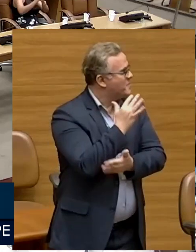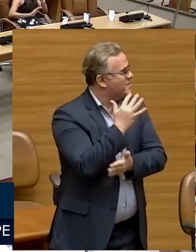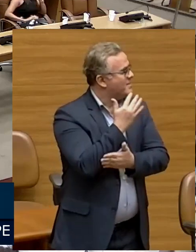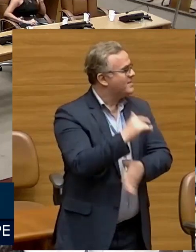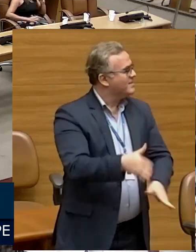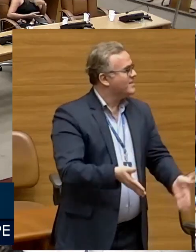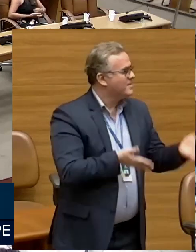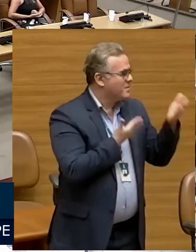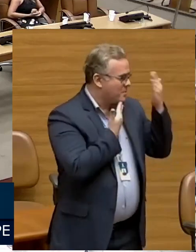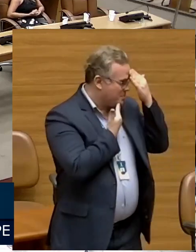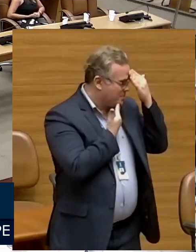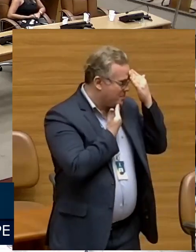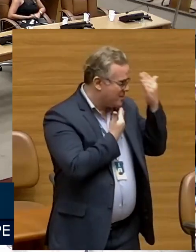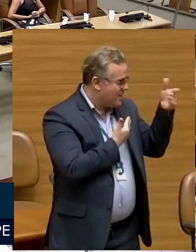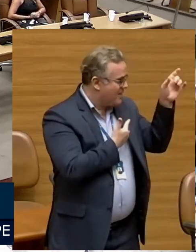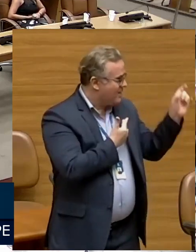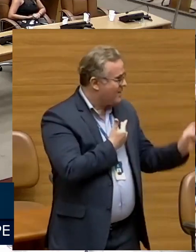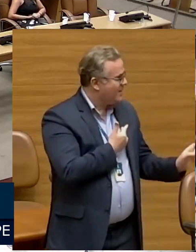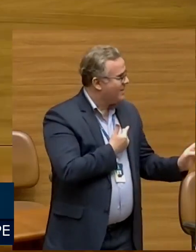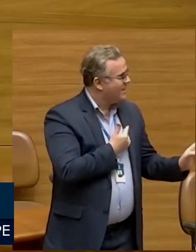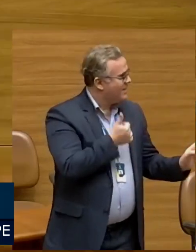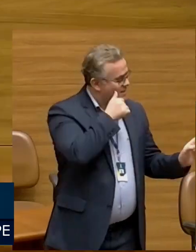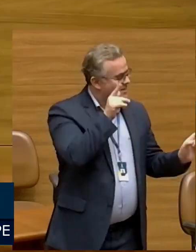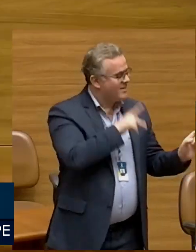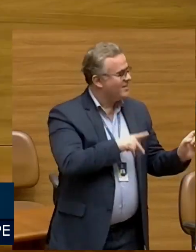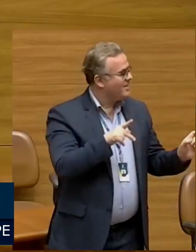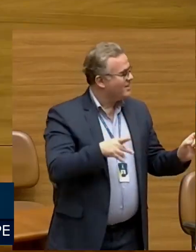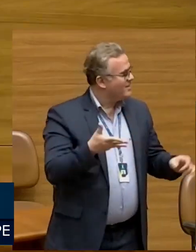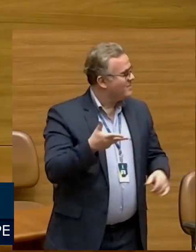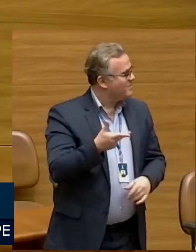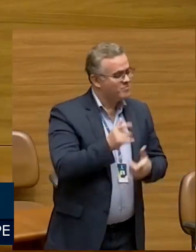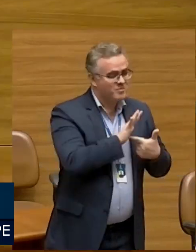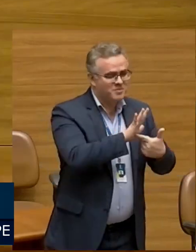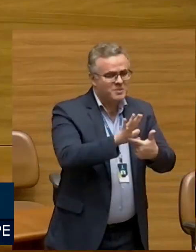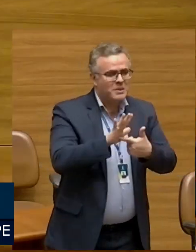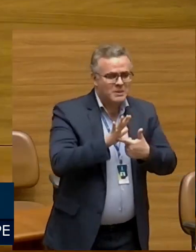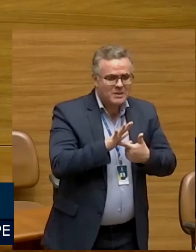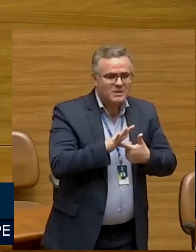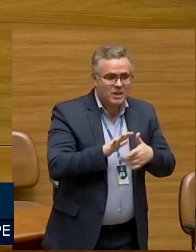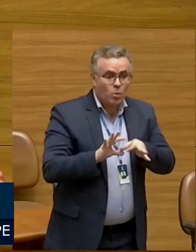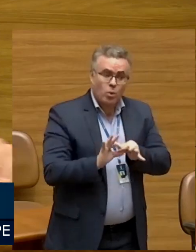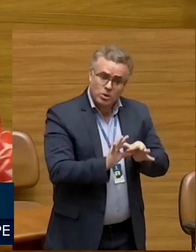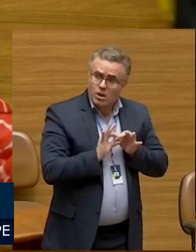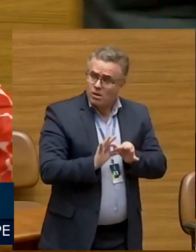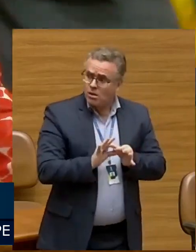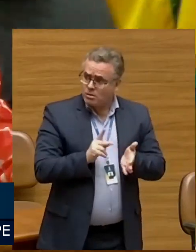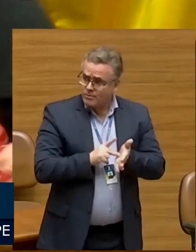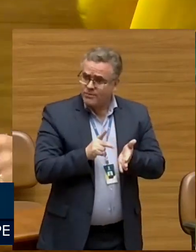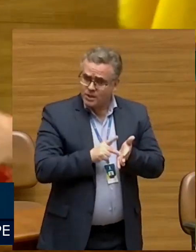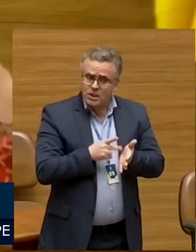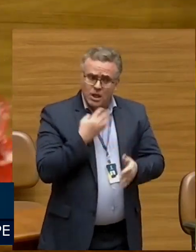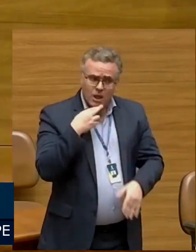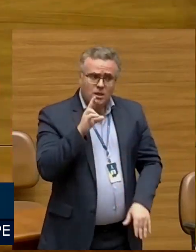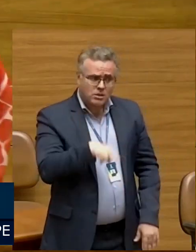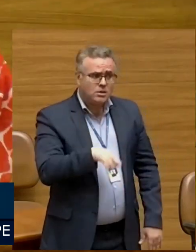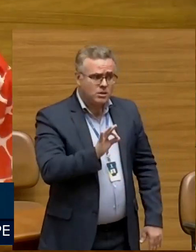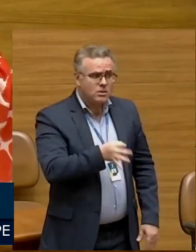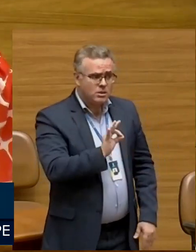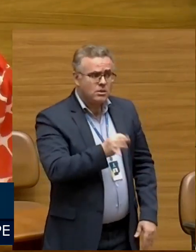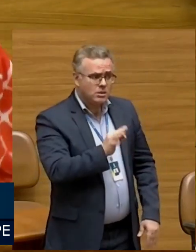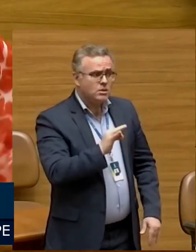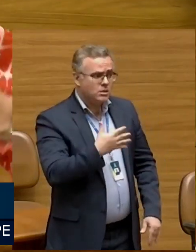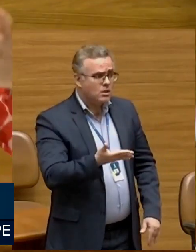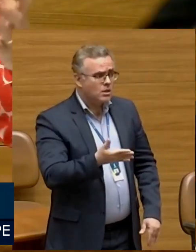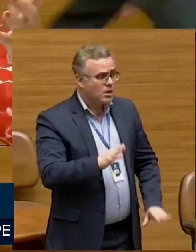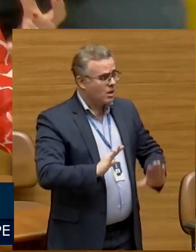Muito obrigada, Lavínia. Você traz algo muito importante, que é a união, né? Aí, eu acho, a